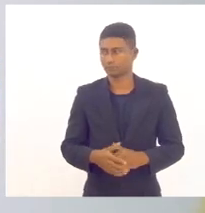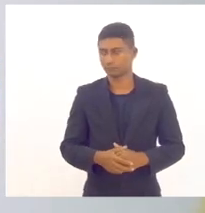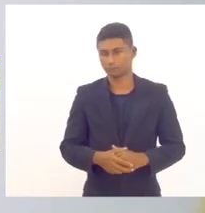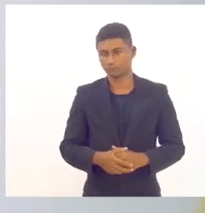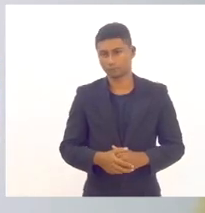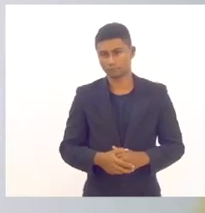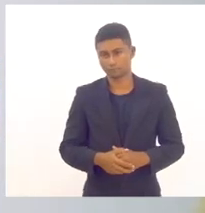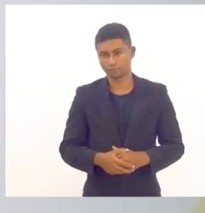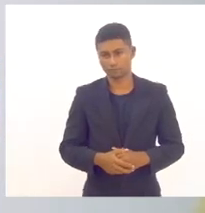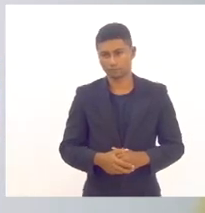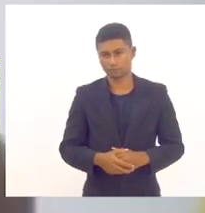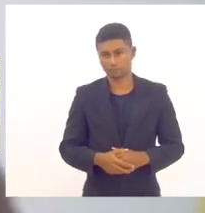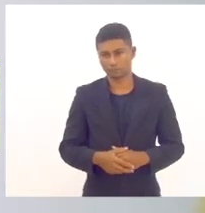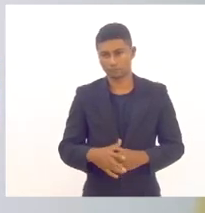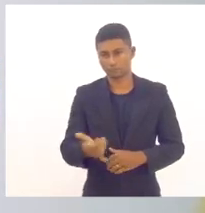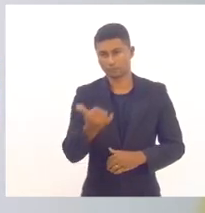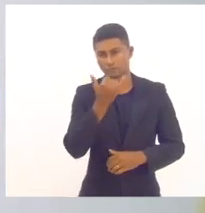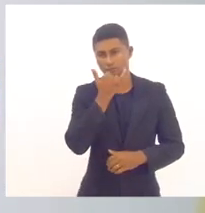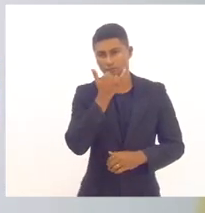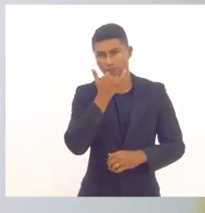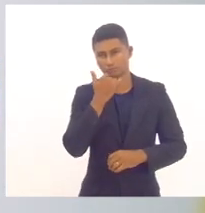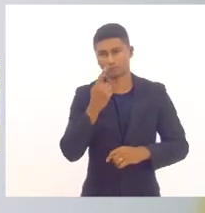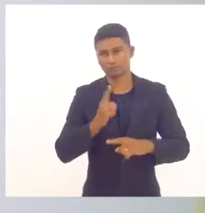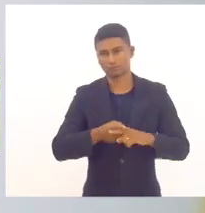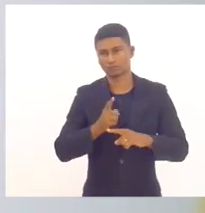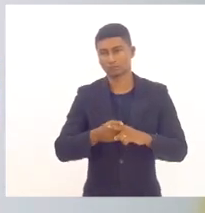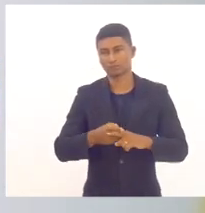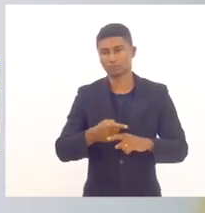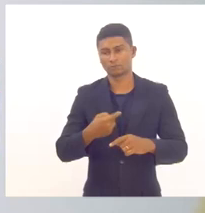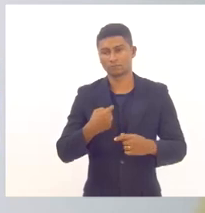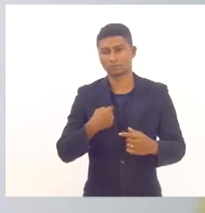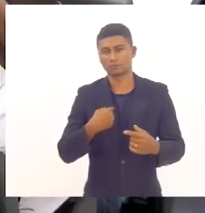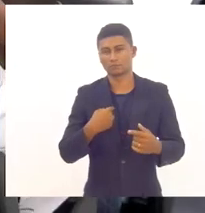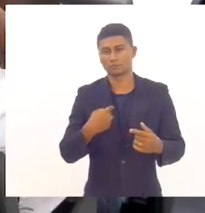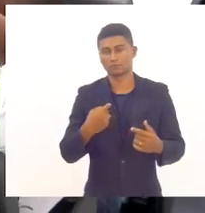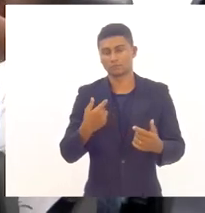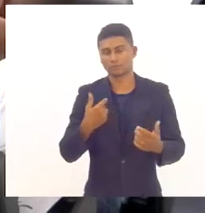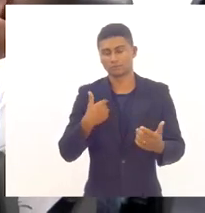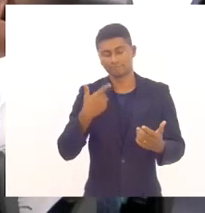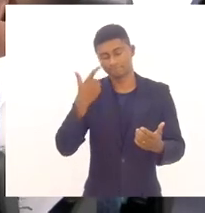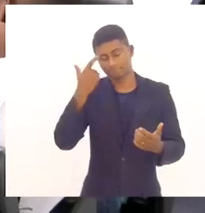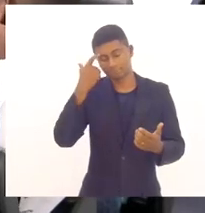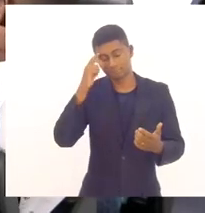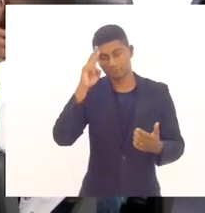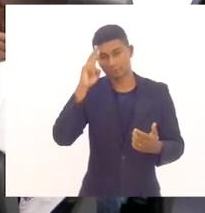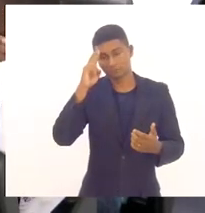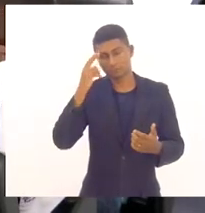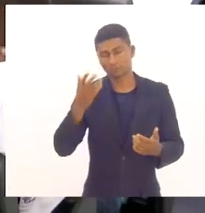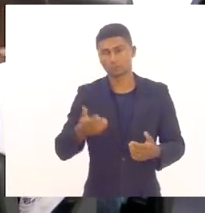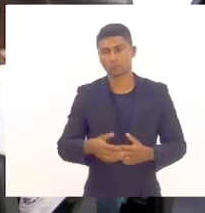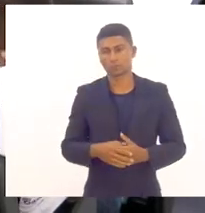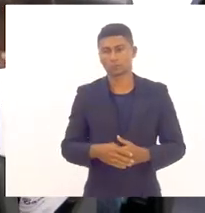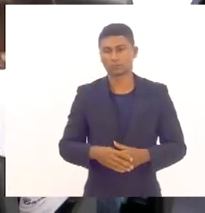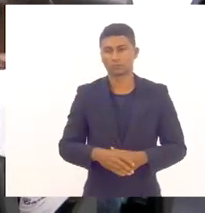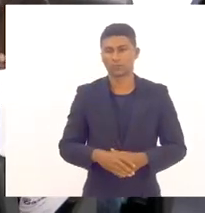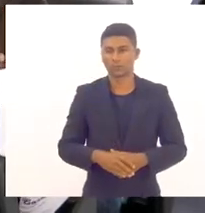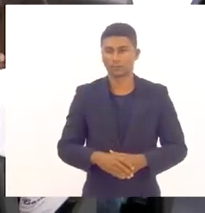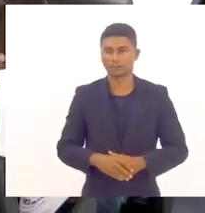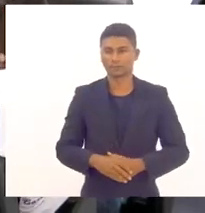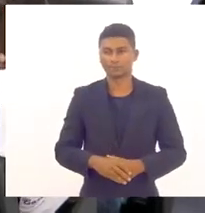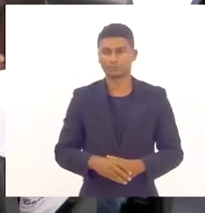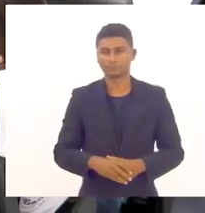Desculpa, é porque eu fico até com o que eu ouvi, sabe? Recupera a memória tua. Não,